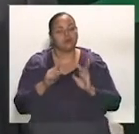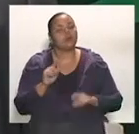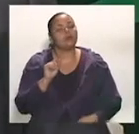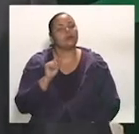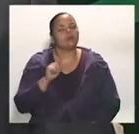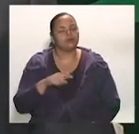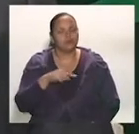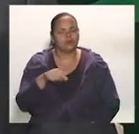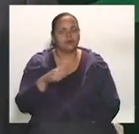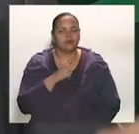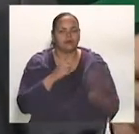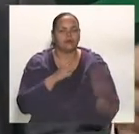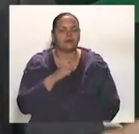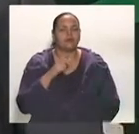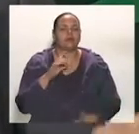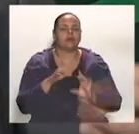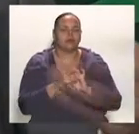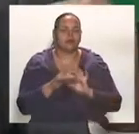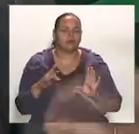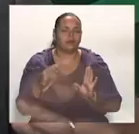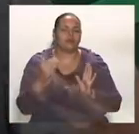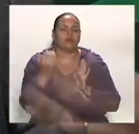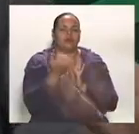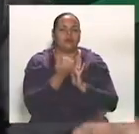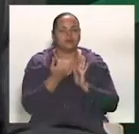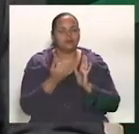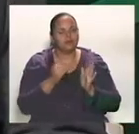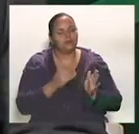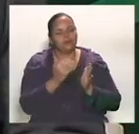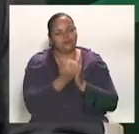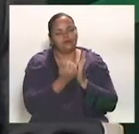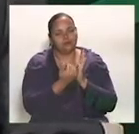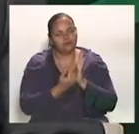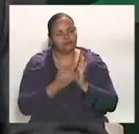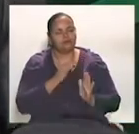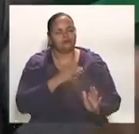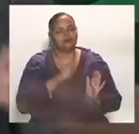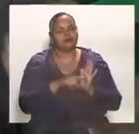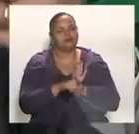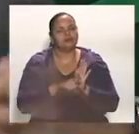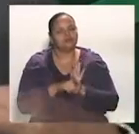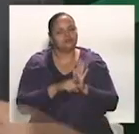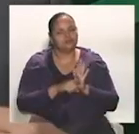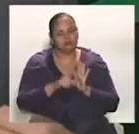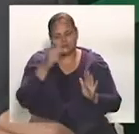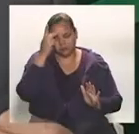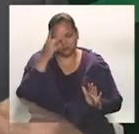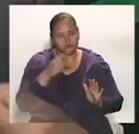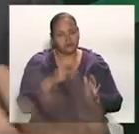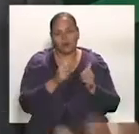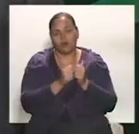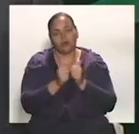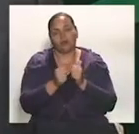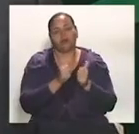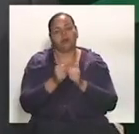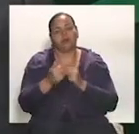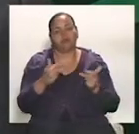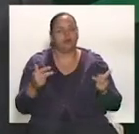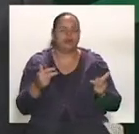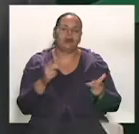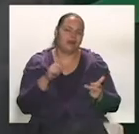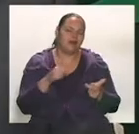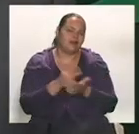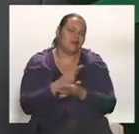dia, qual é o panorama que nós temos? Se deixou o processo de fiscalização das entidades para as próprias entidades. Quer dizer, isso é um